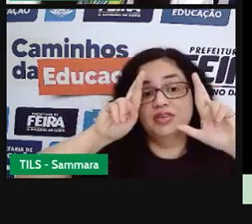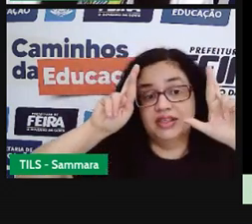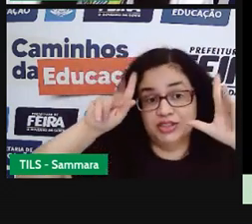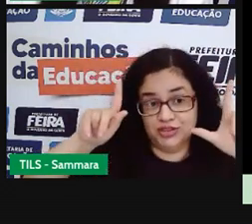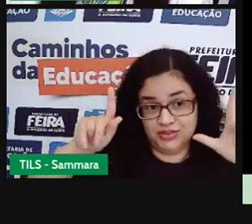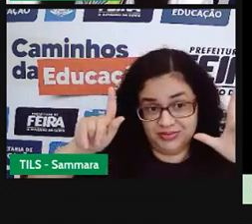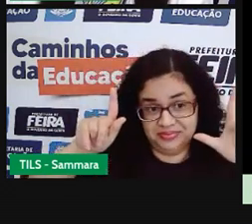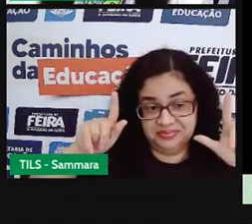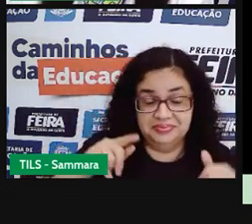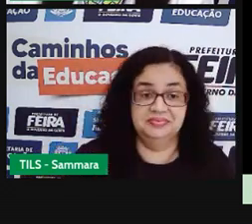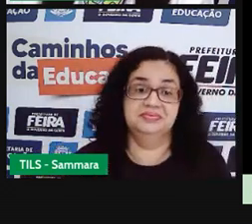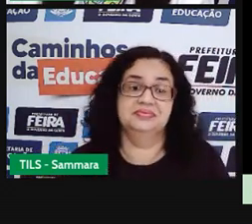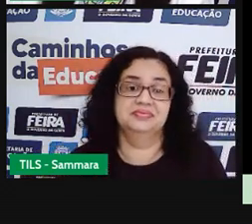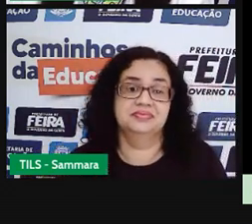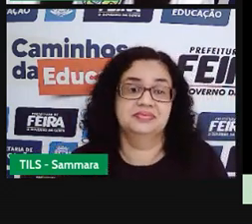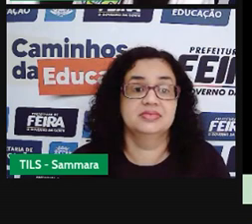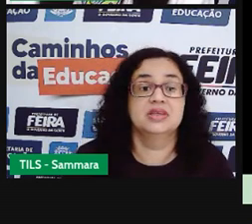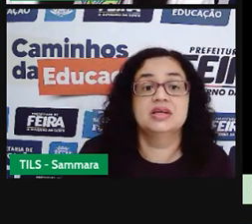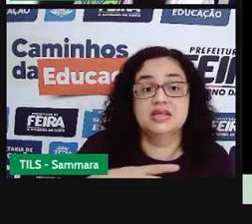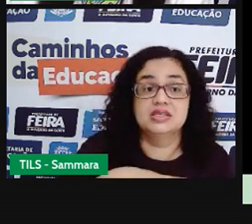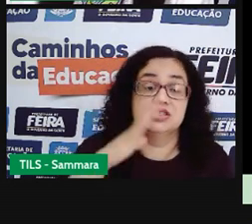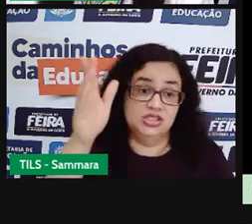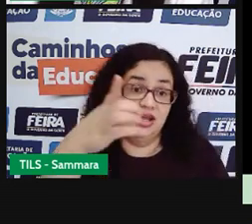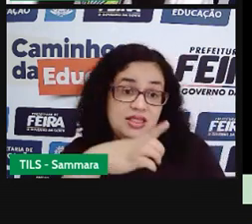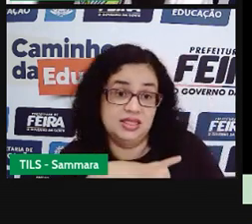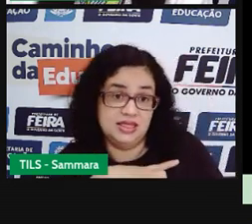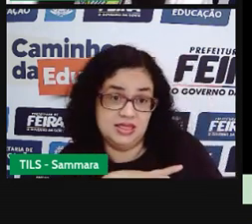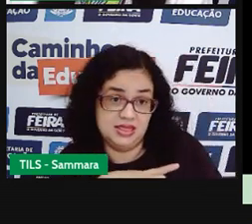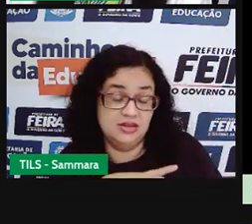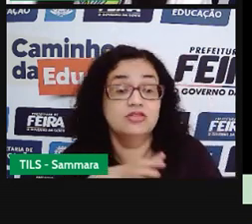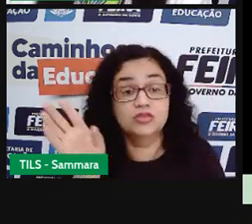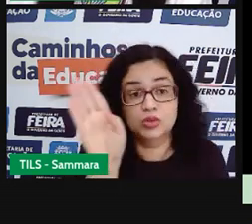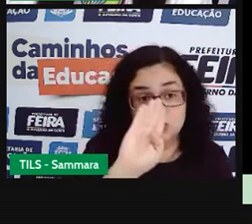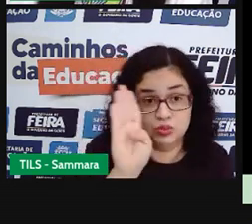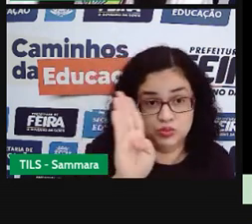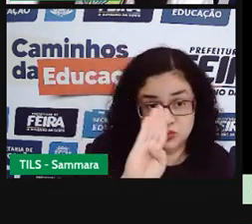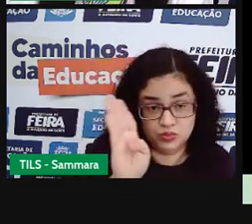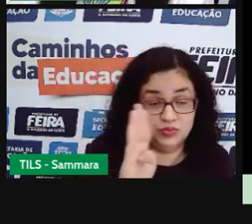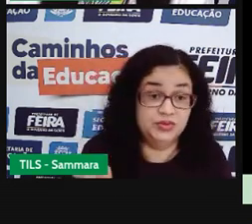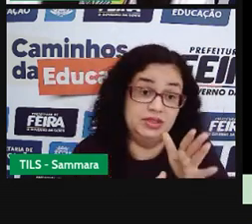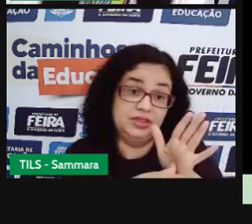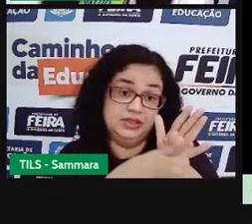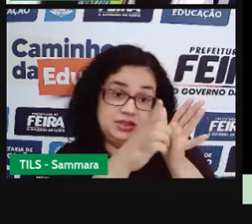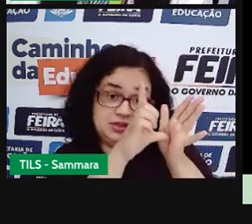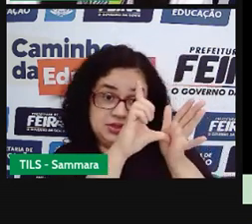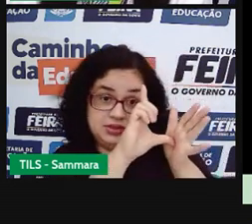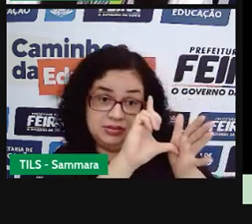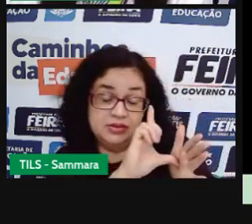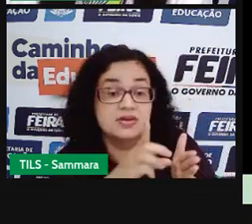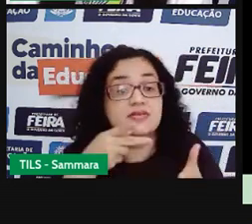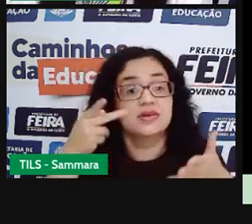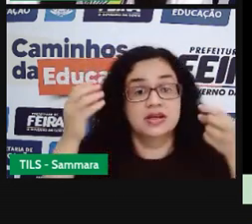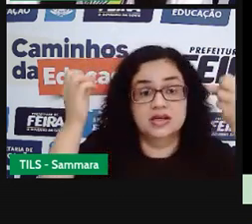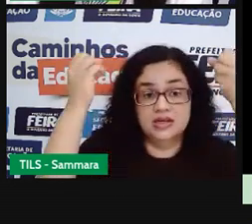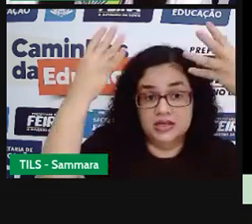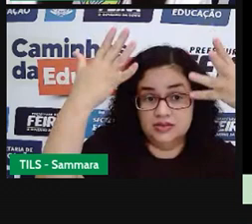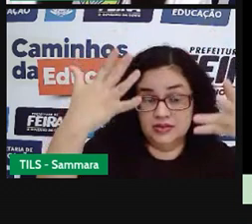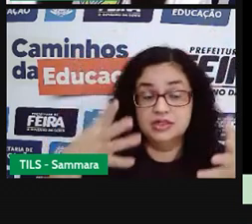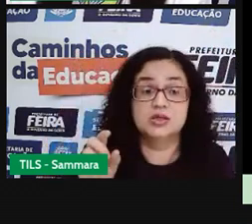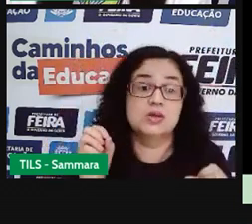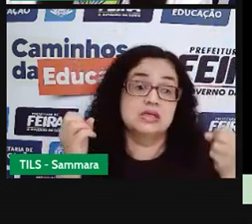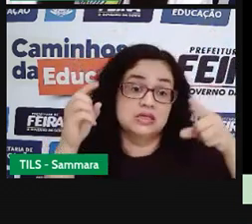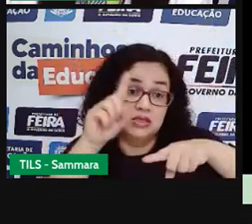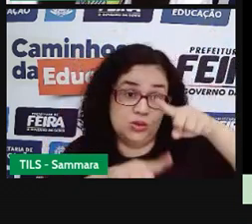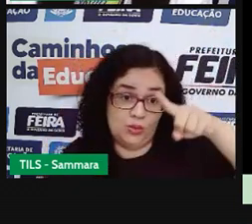materiais são diferentes a gente já teve né uma vídeo aula anterior mandato anterior falando